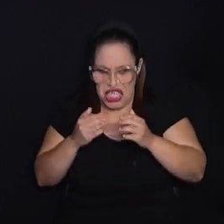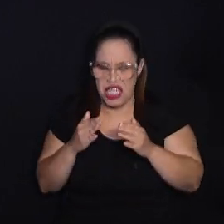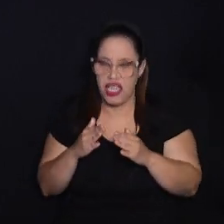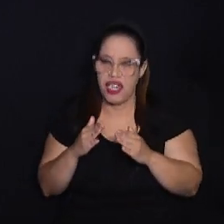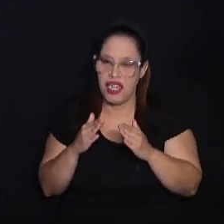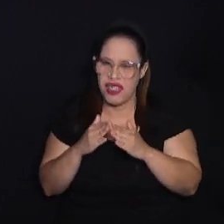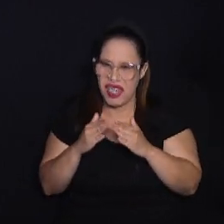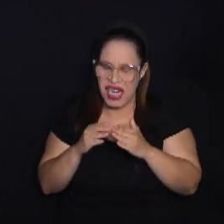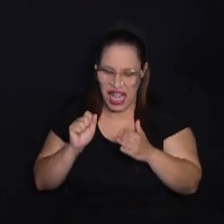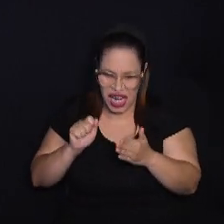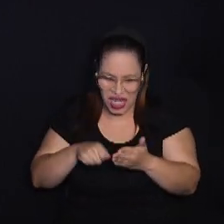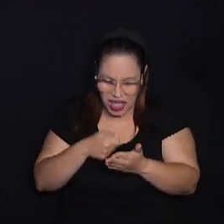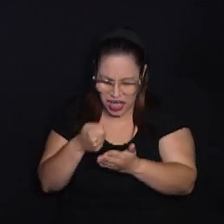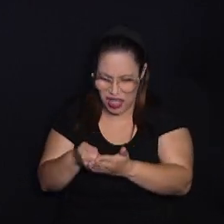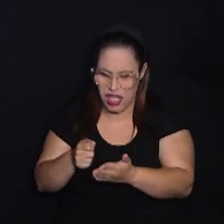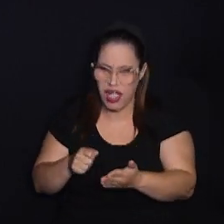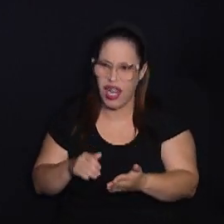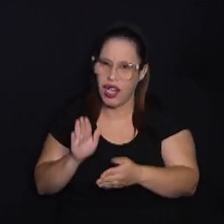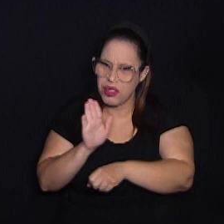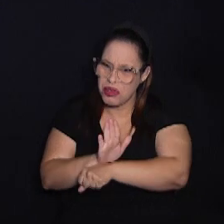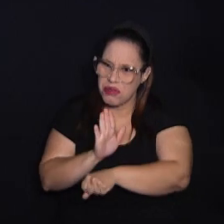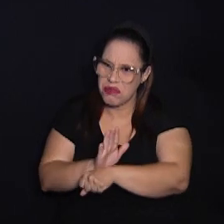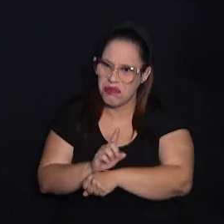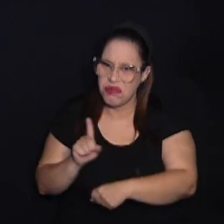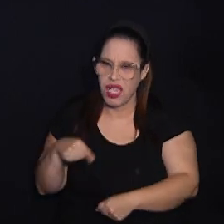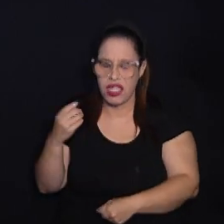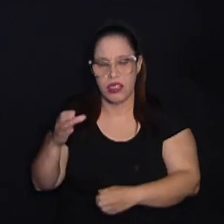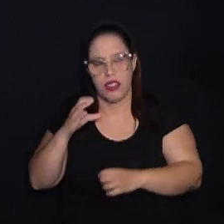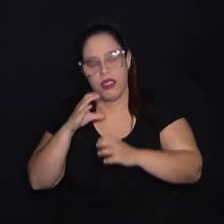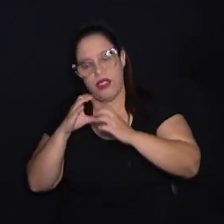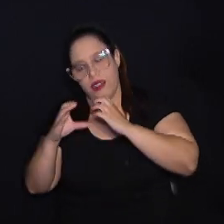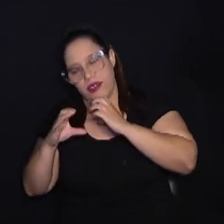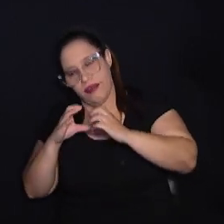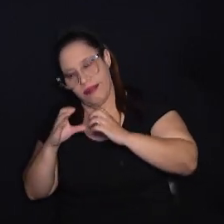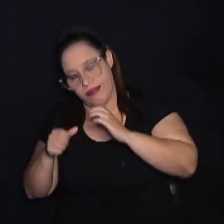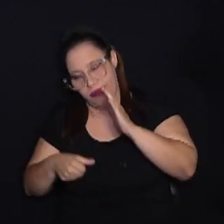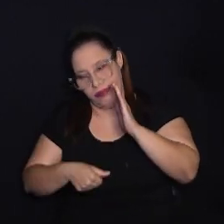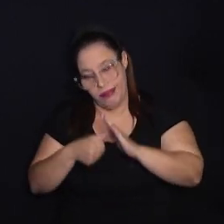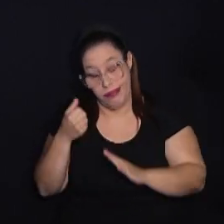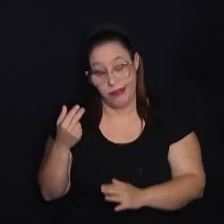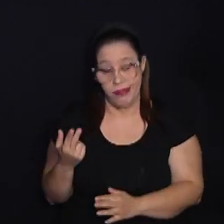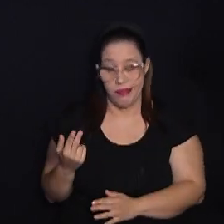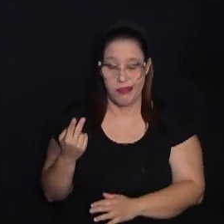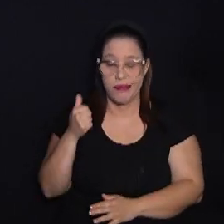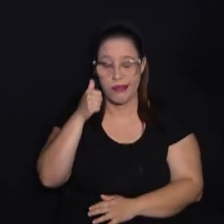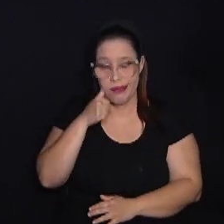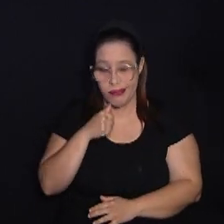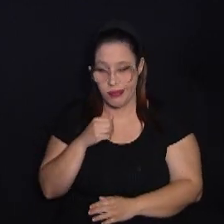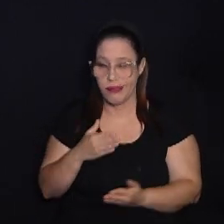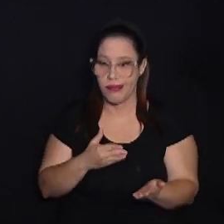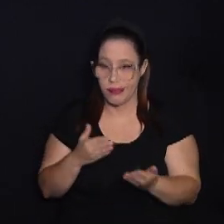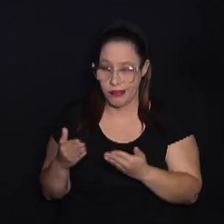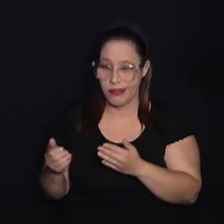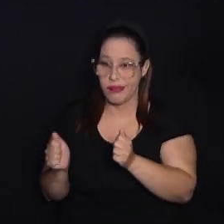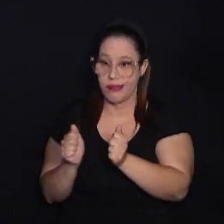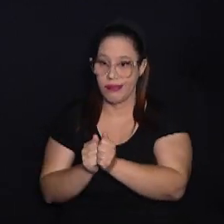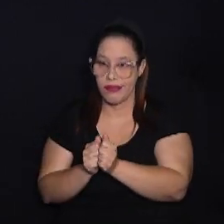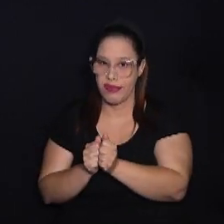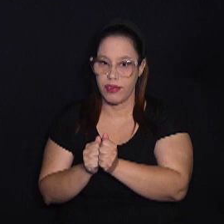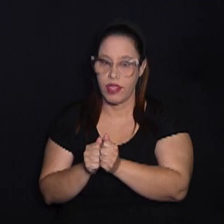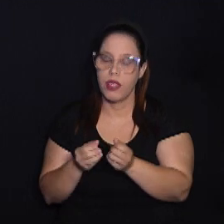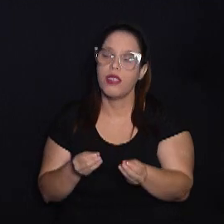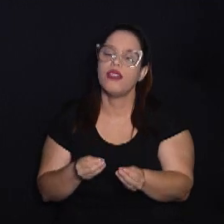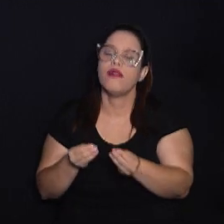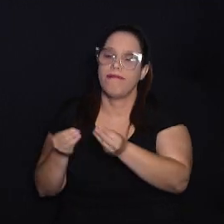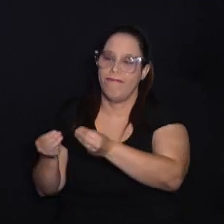domésticas. Depois de muita conversa com uma das minhas irmãs com ela, me deixou